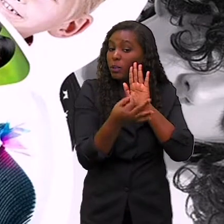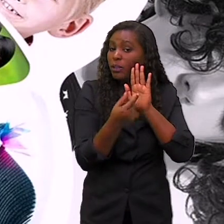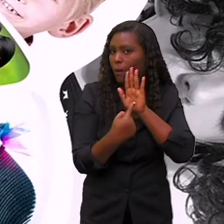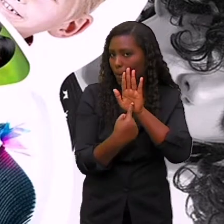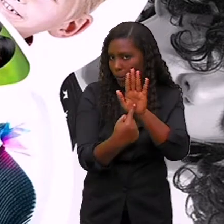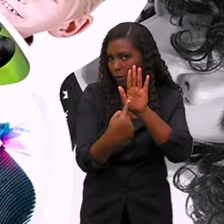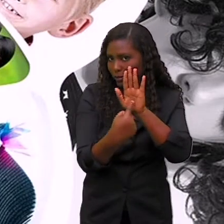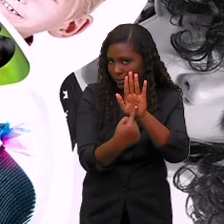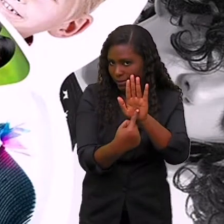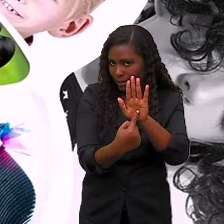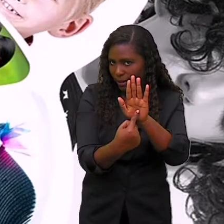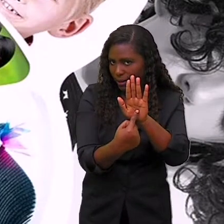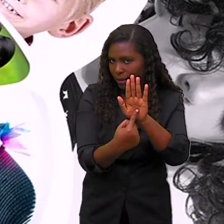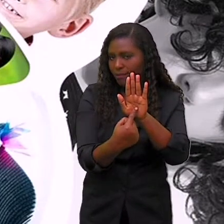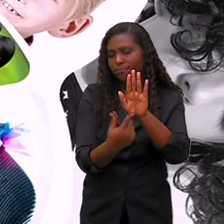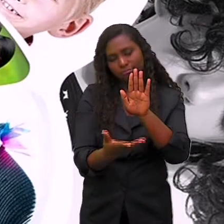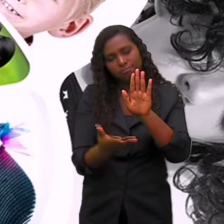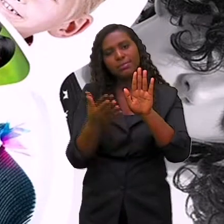São textos